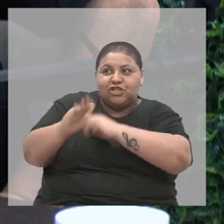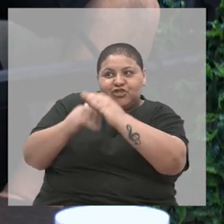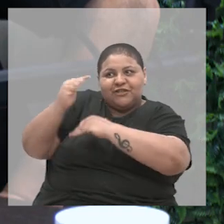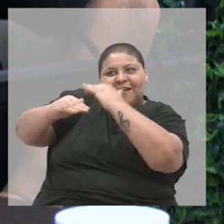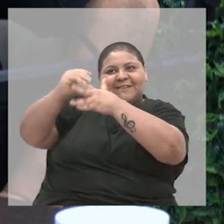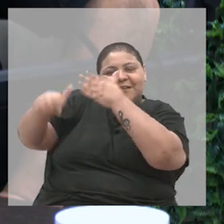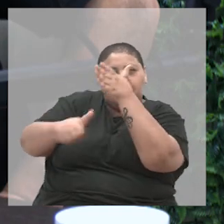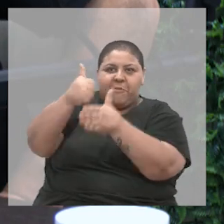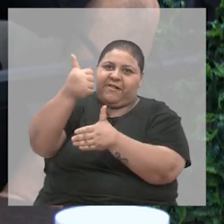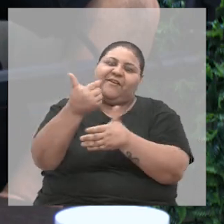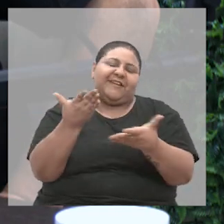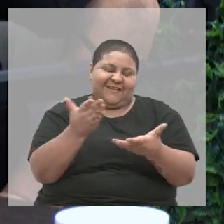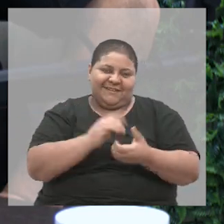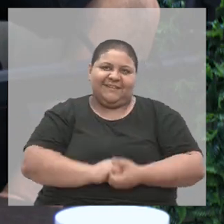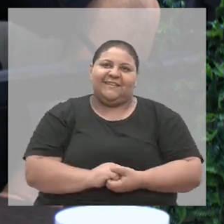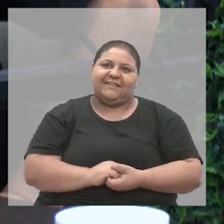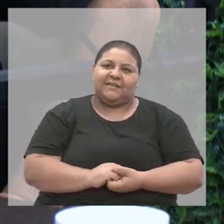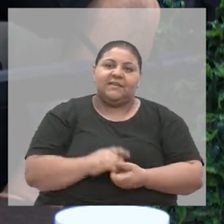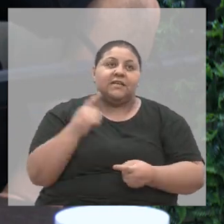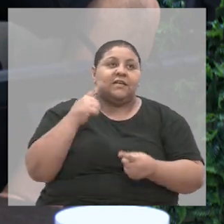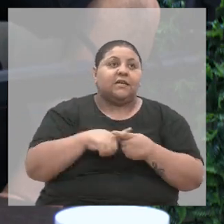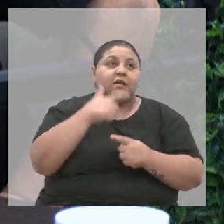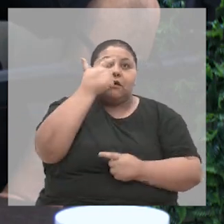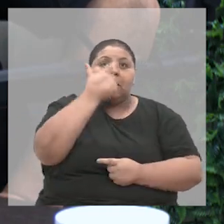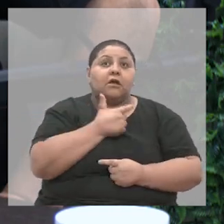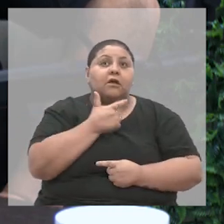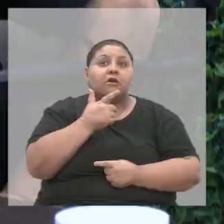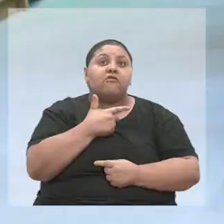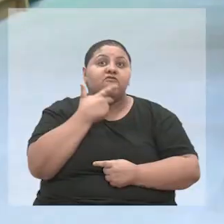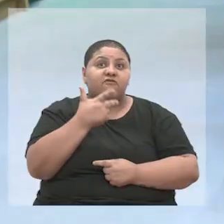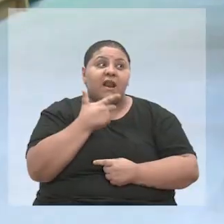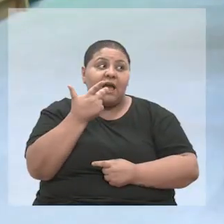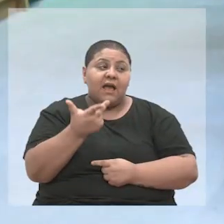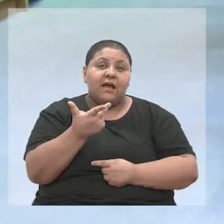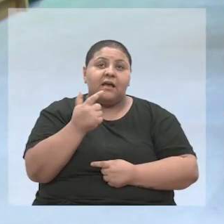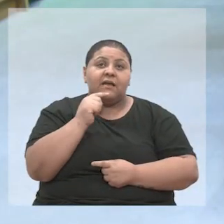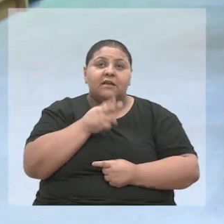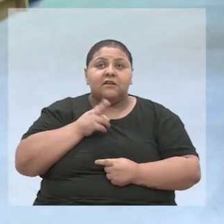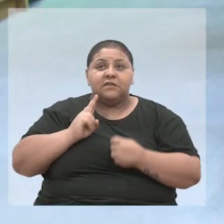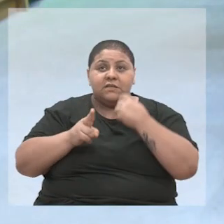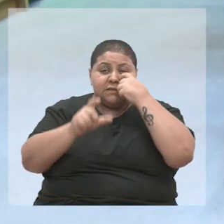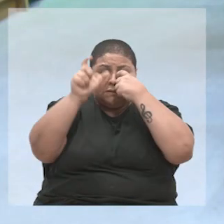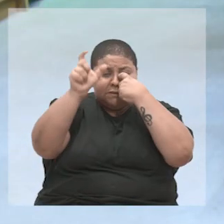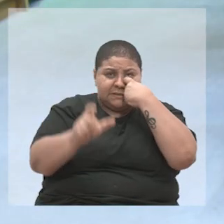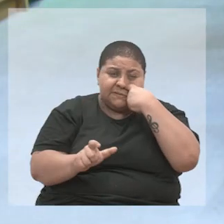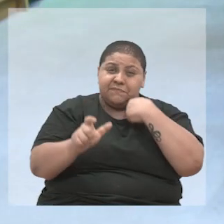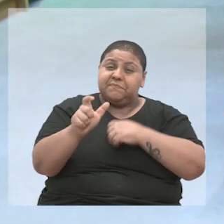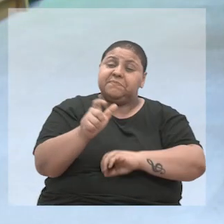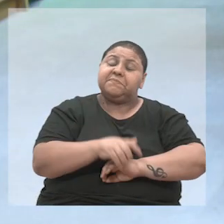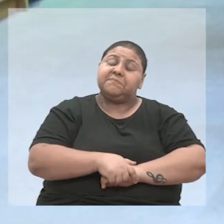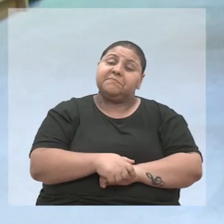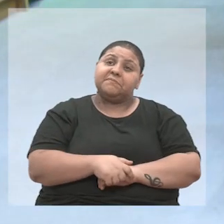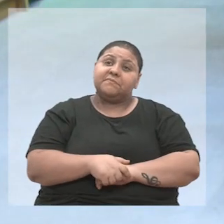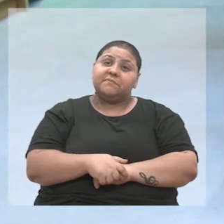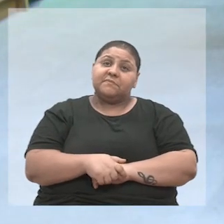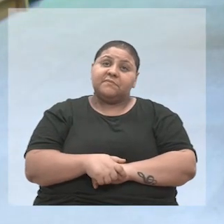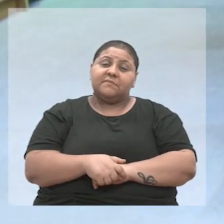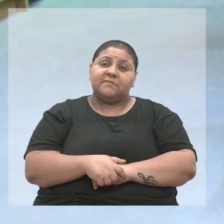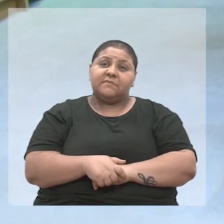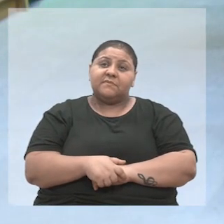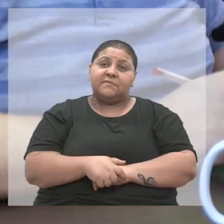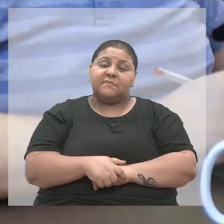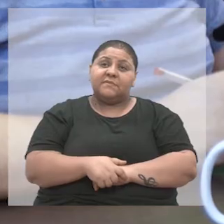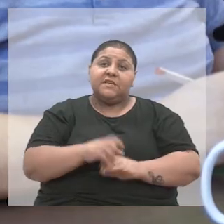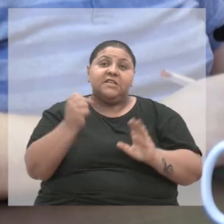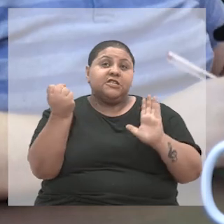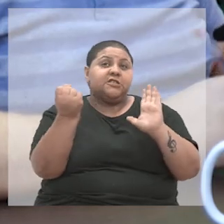a melhorar em vários aspectos. Porque eu acho que era nisso que eu ia comentar agora há pouco, porque o Fonseca sempre foi essa pessoa de performar